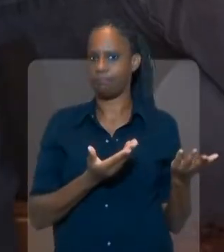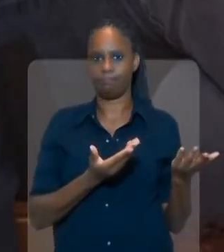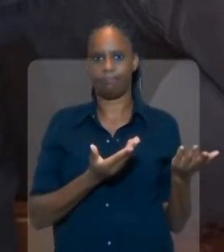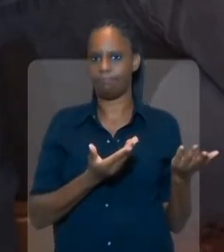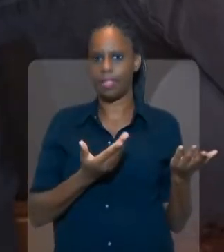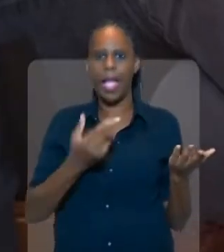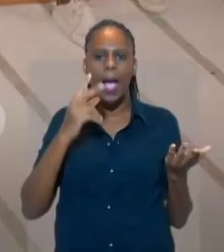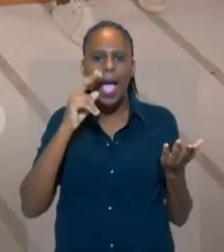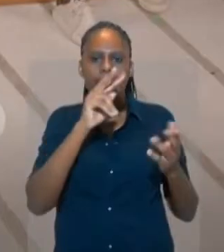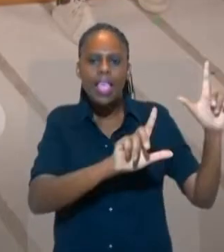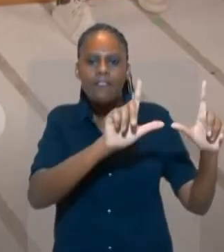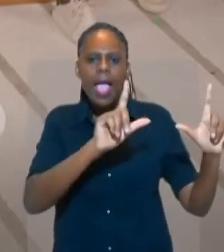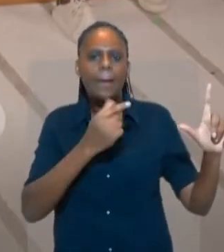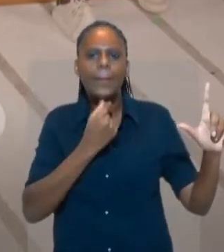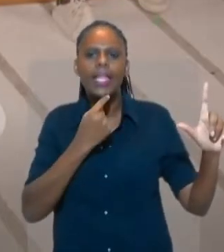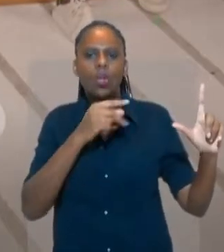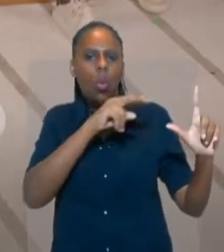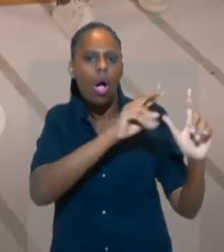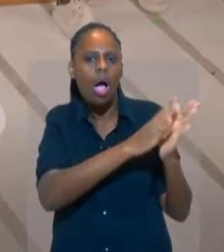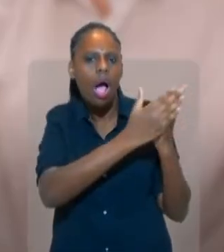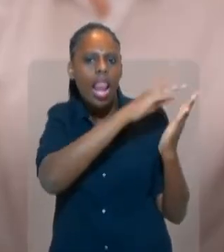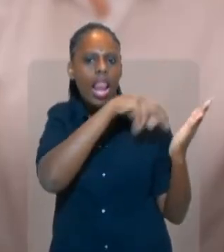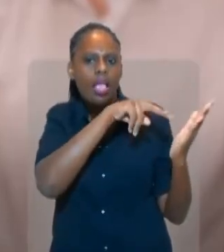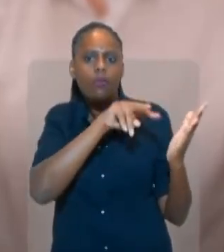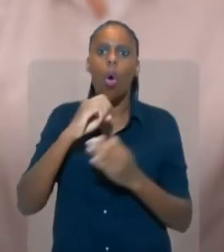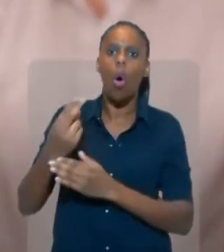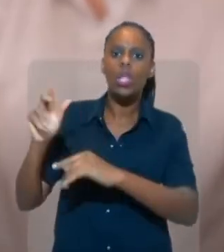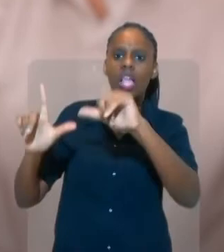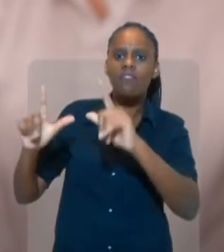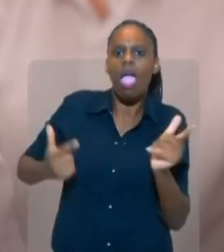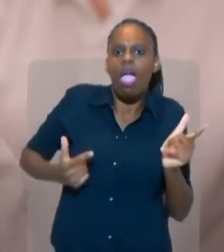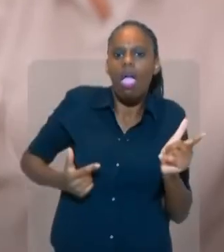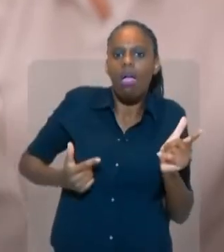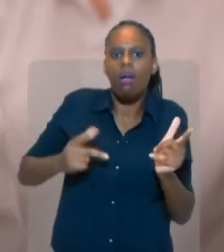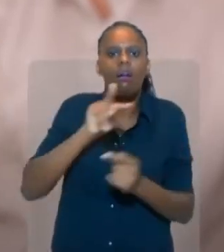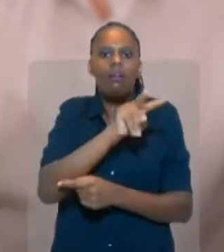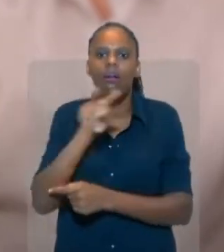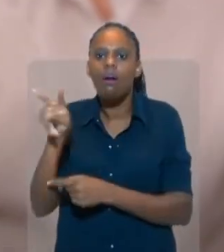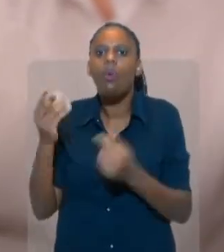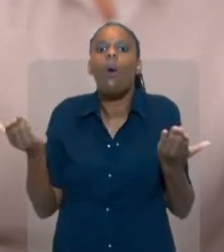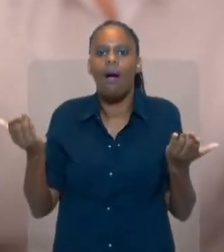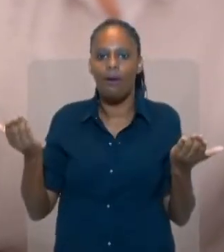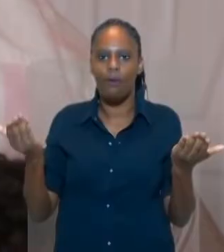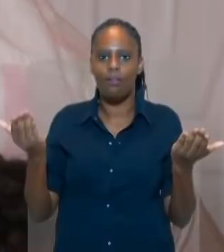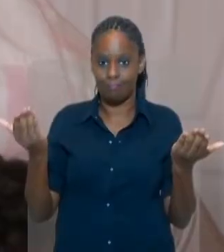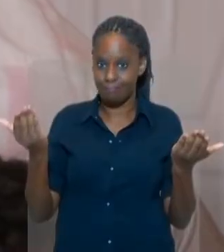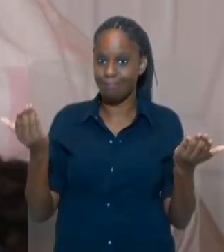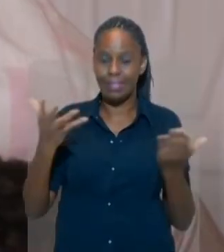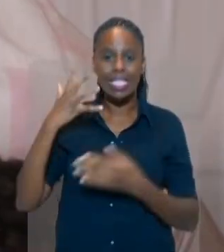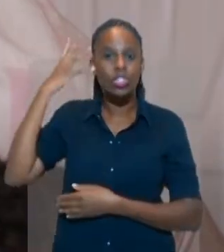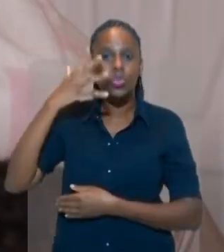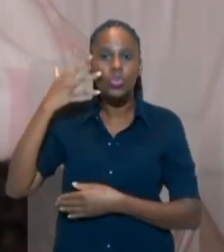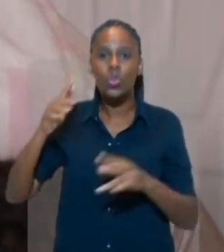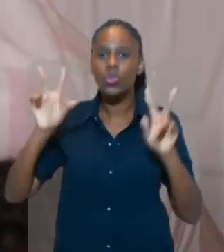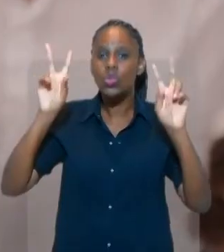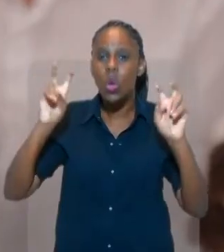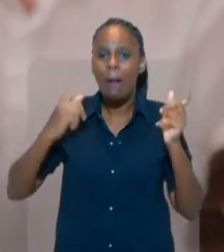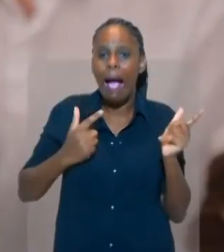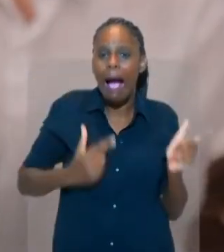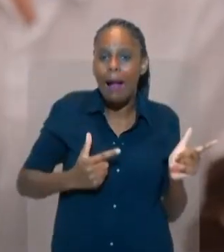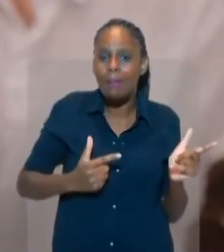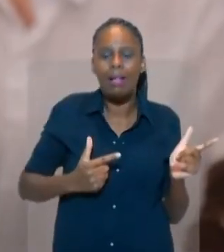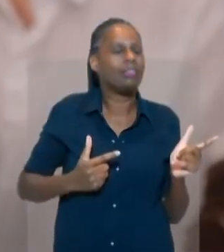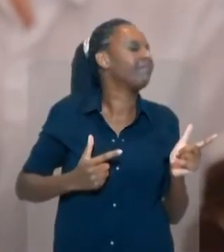Se você quer ver um menino na televisão lendo um livro ou se você quer ver com a metralhadora na mão.